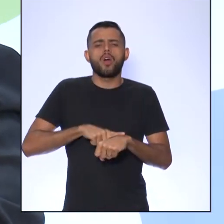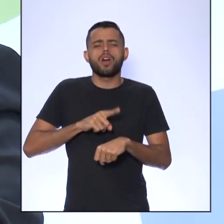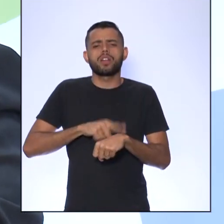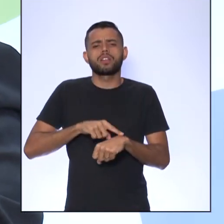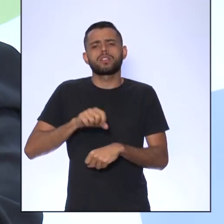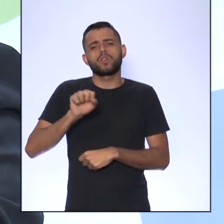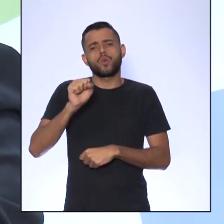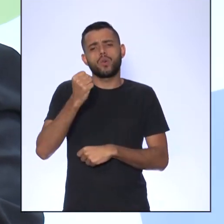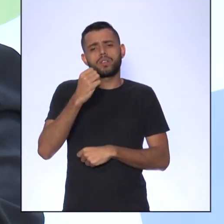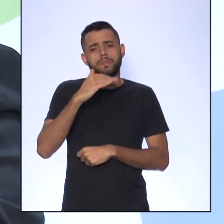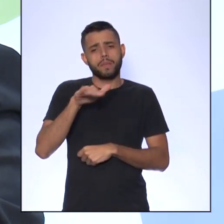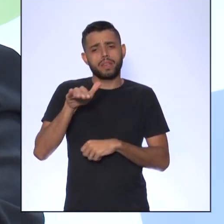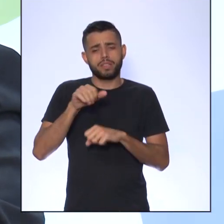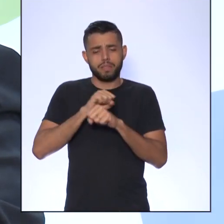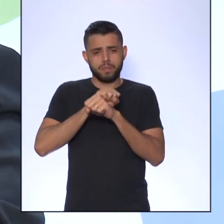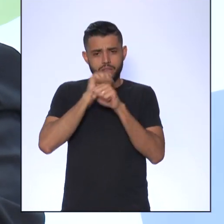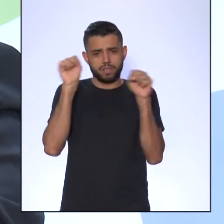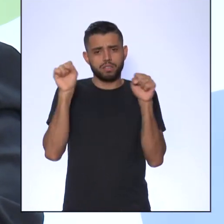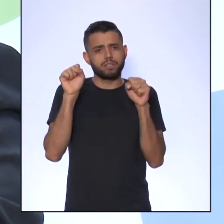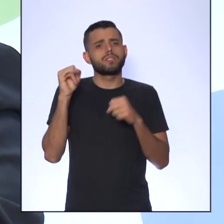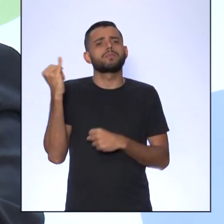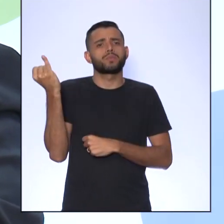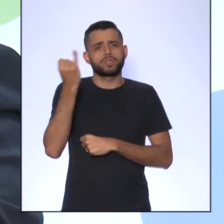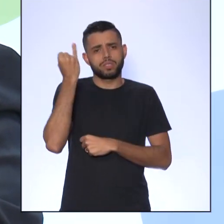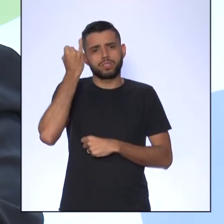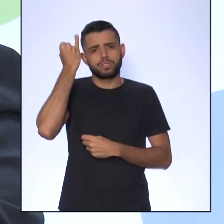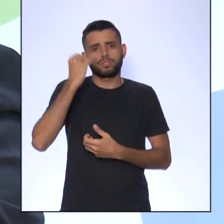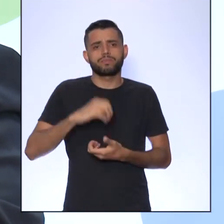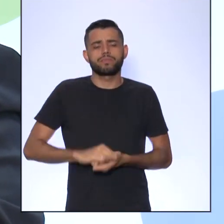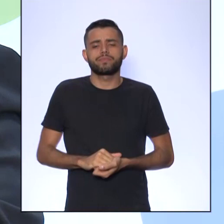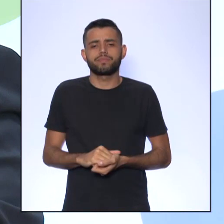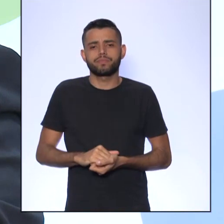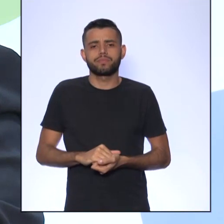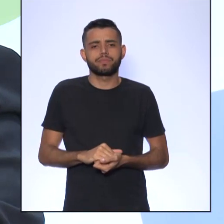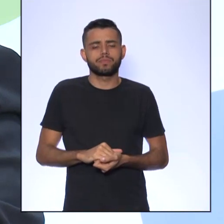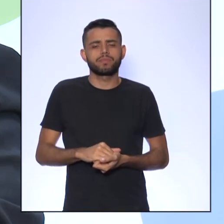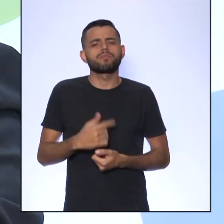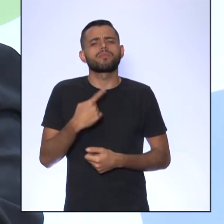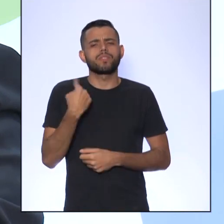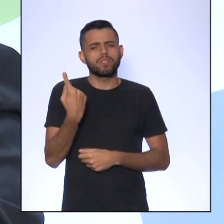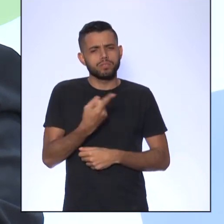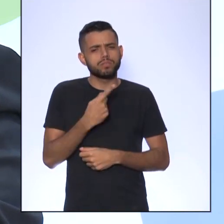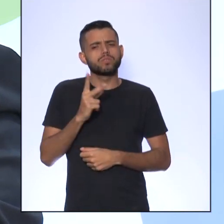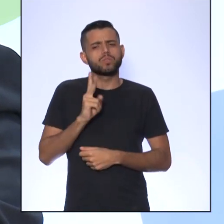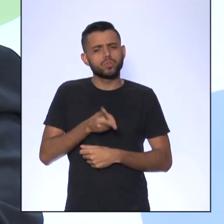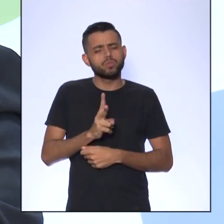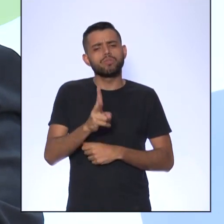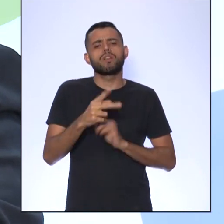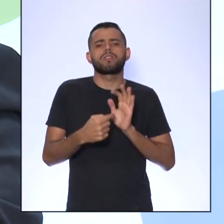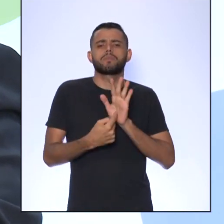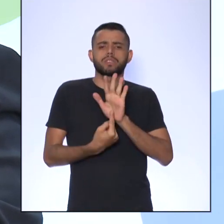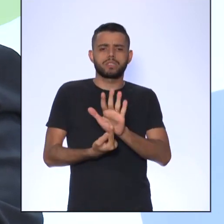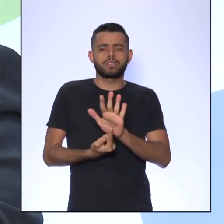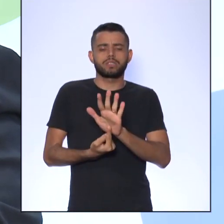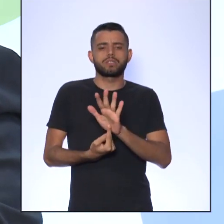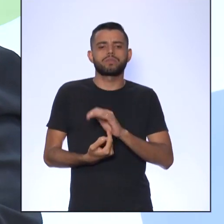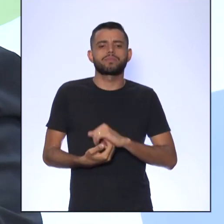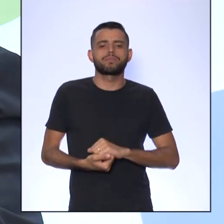da manhã, é super importante. Vamos continuar aqui na apresentação,